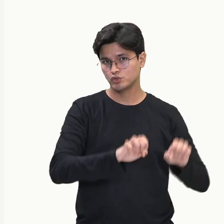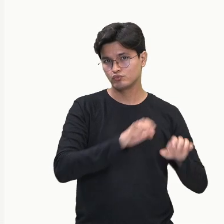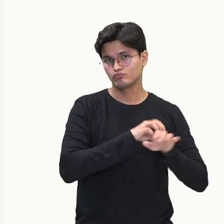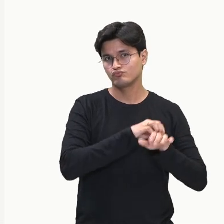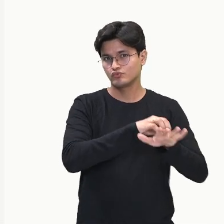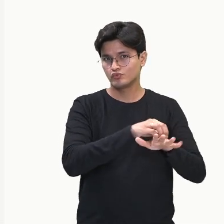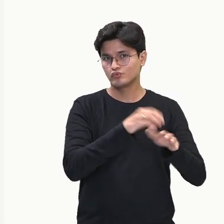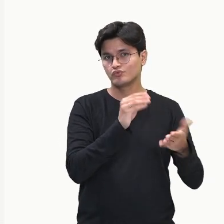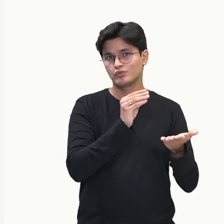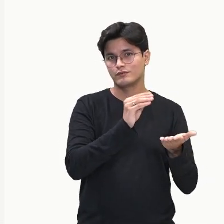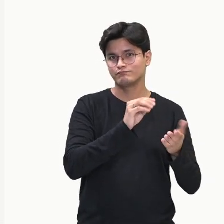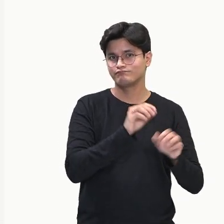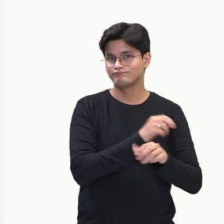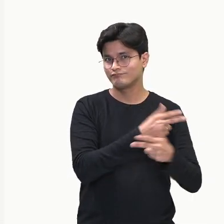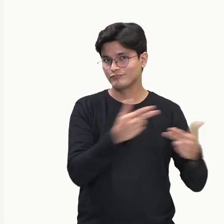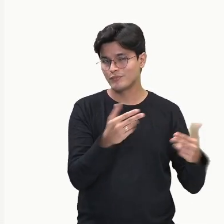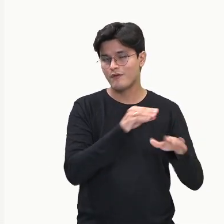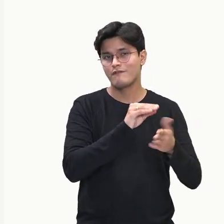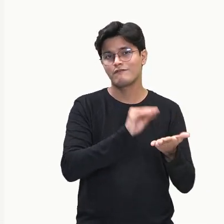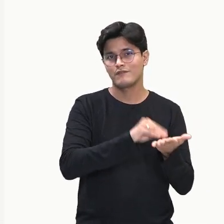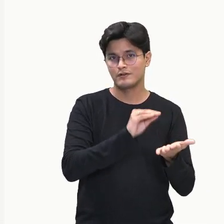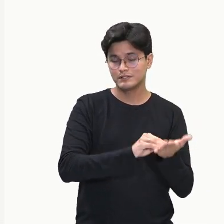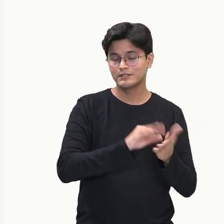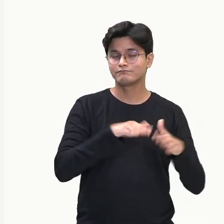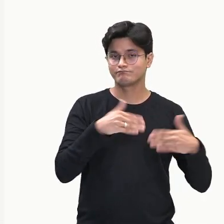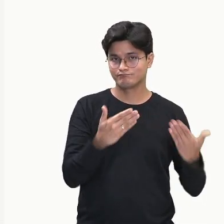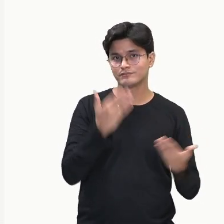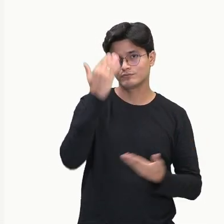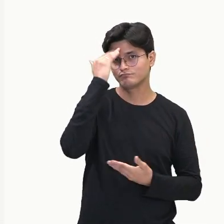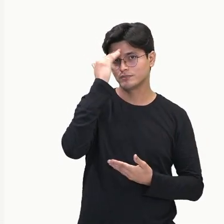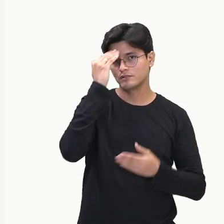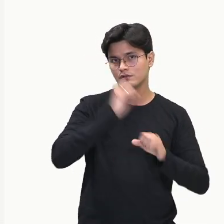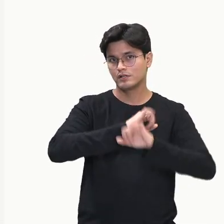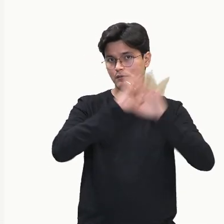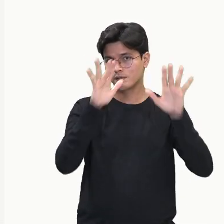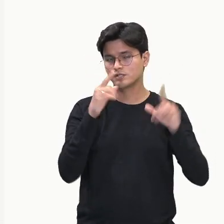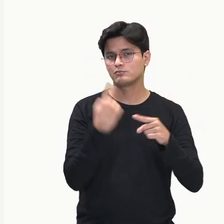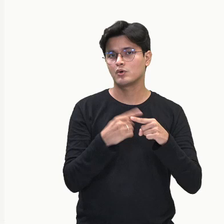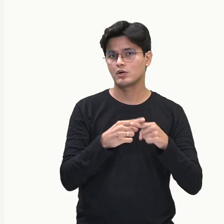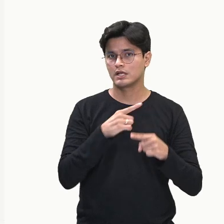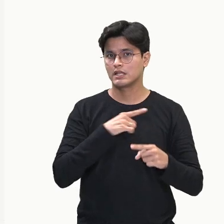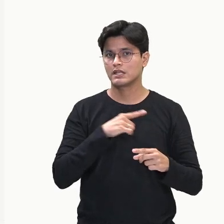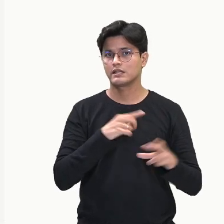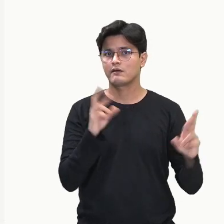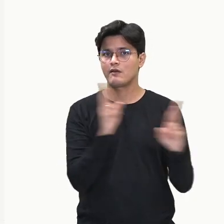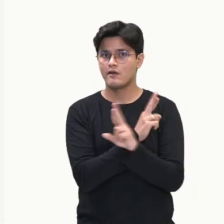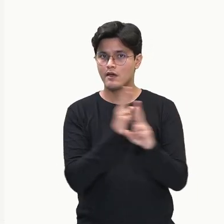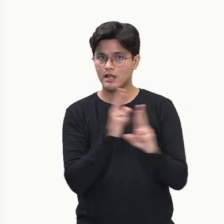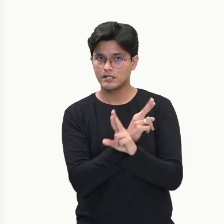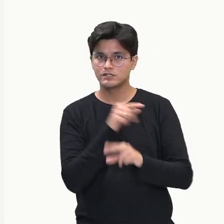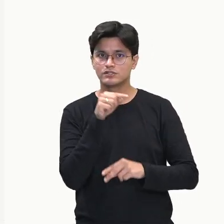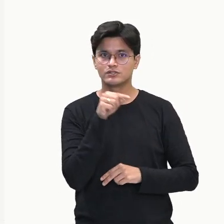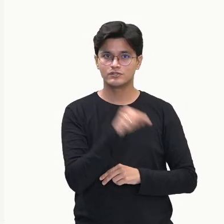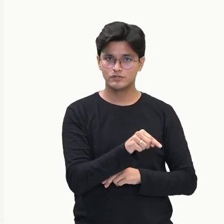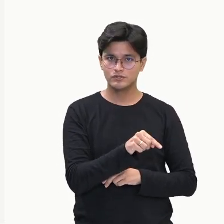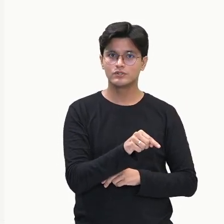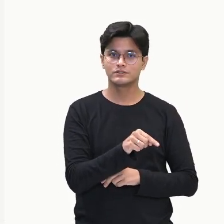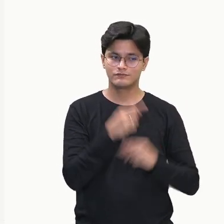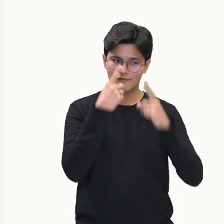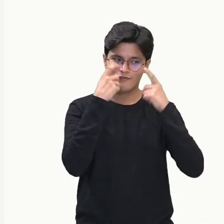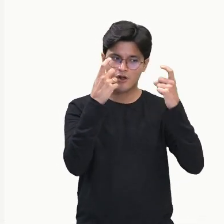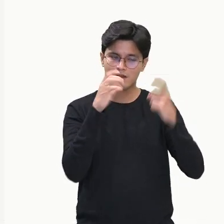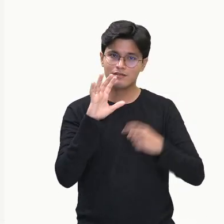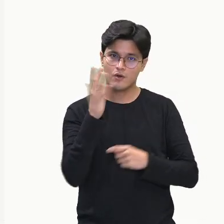vai facilmente entender por que há relação de violência com lugares mais pobres